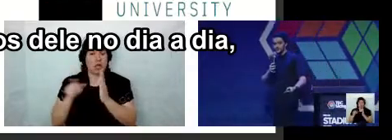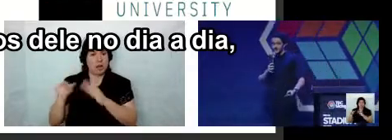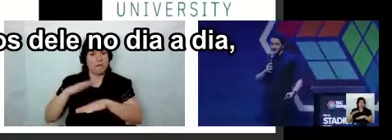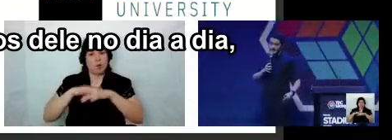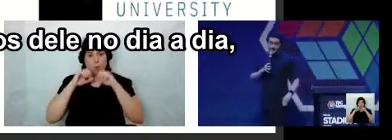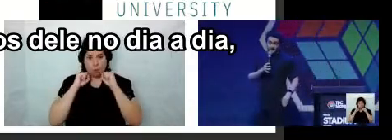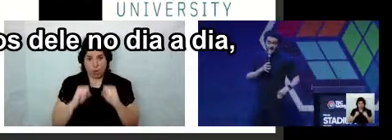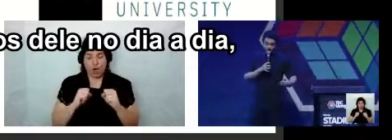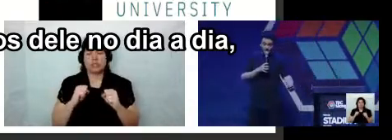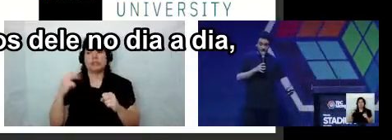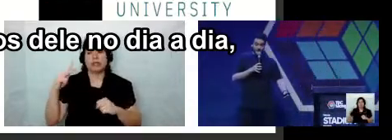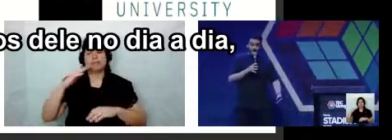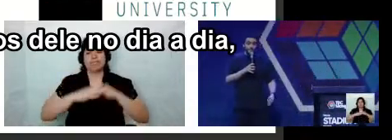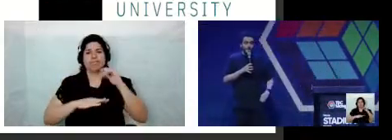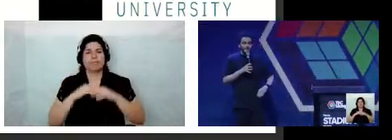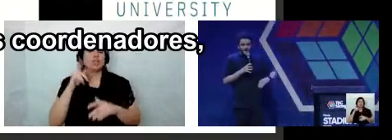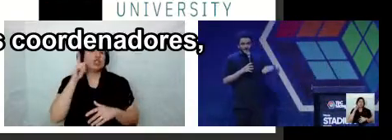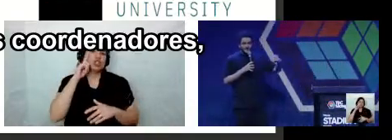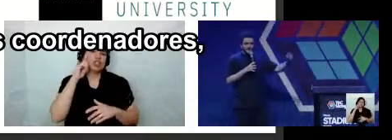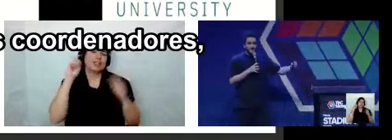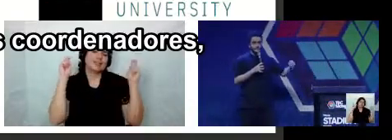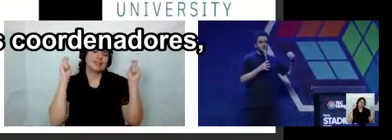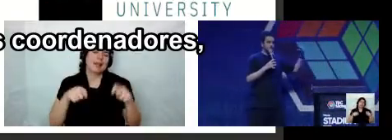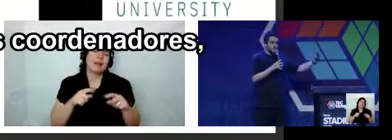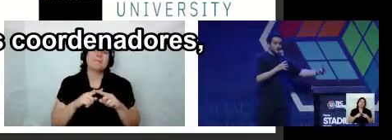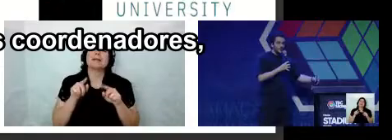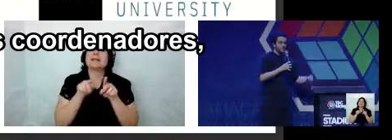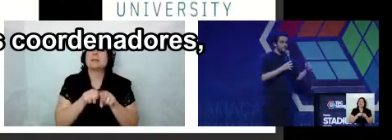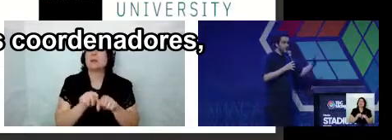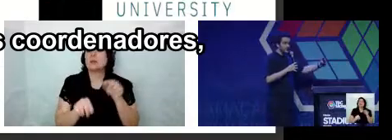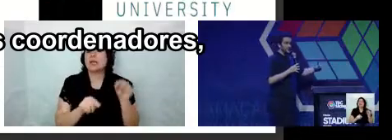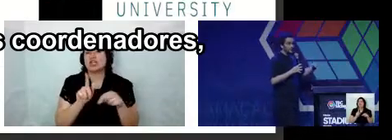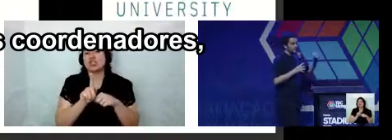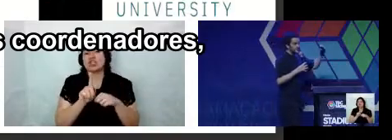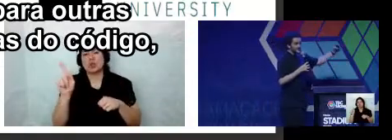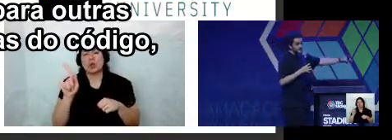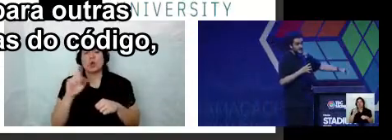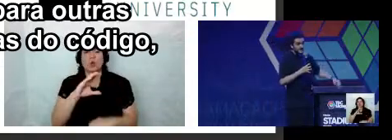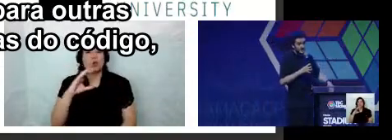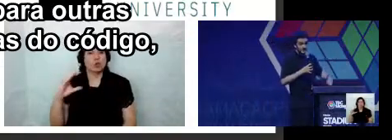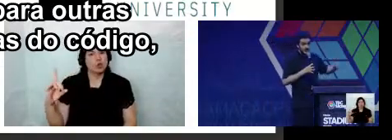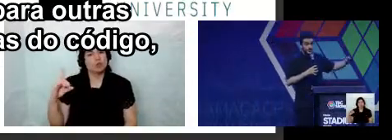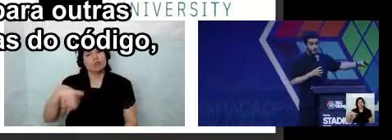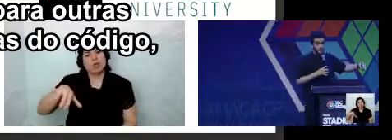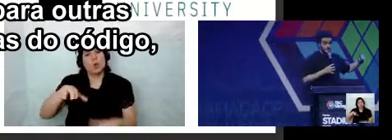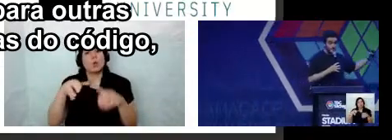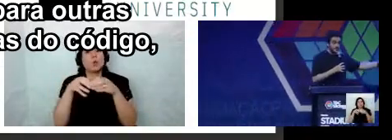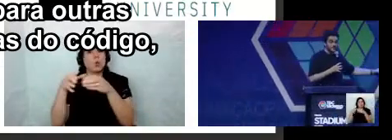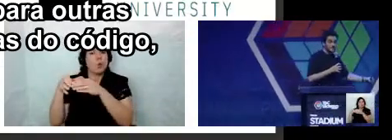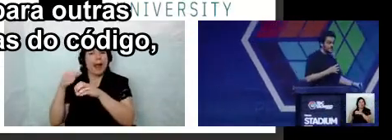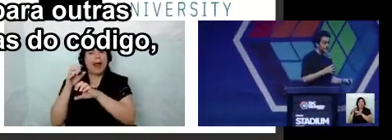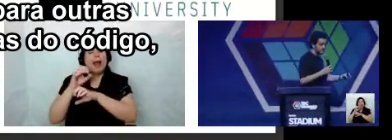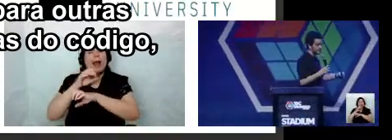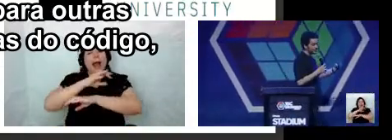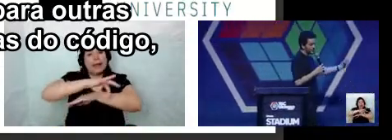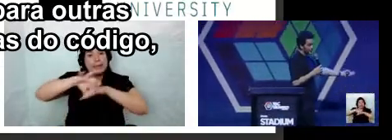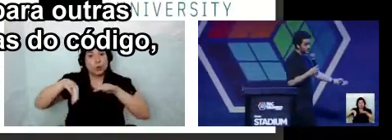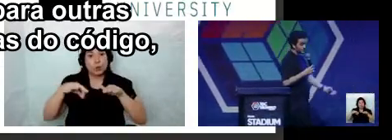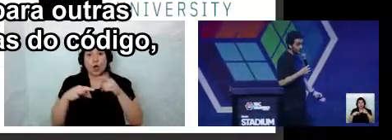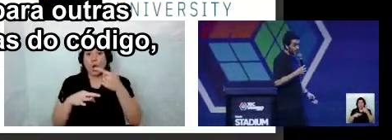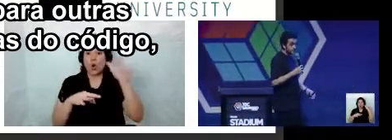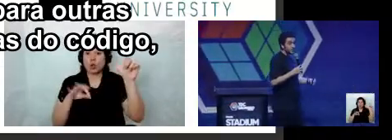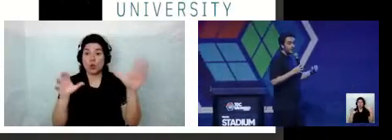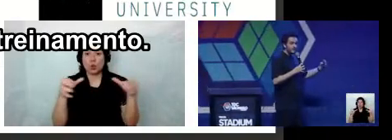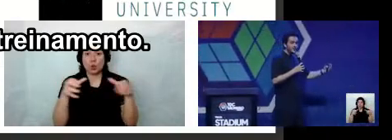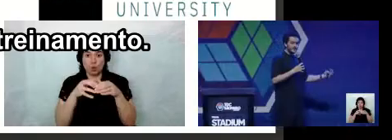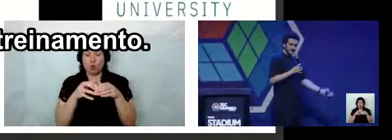os conhecimentos dele no dia a dia, mas também para os gestores, para os coordenadores, para as equipes de arquitetura, para outras equipes que não estão tão próximas